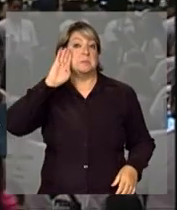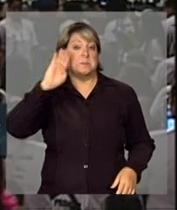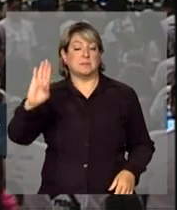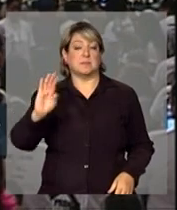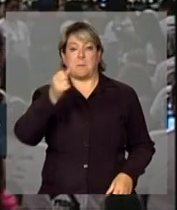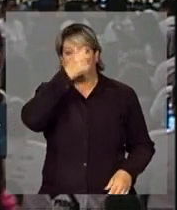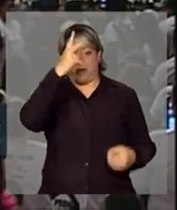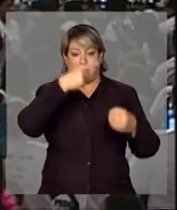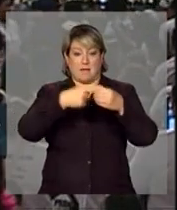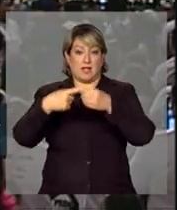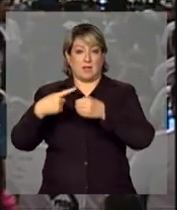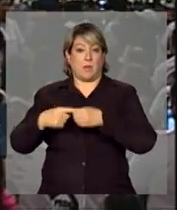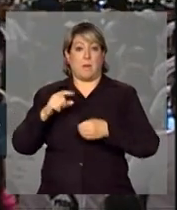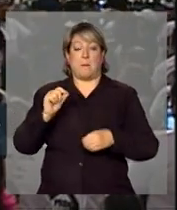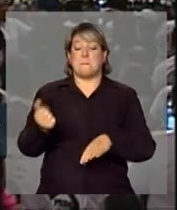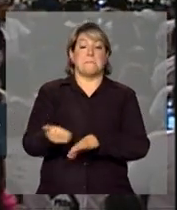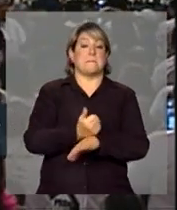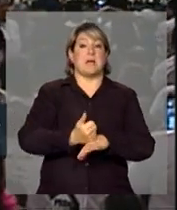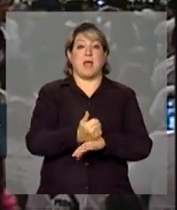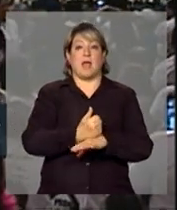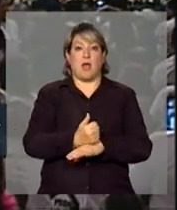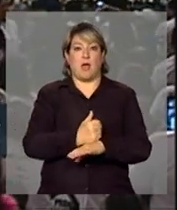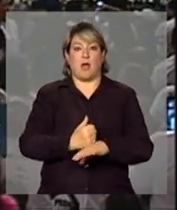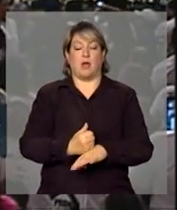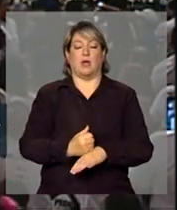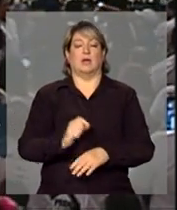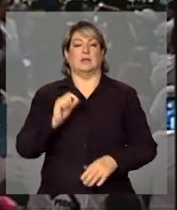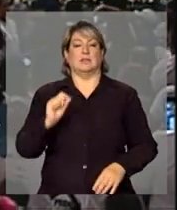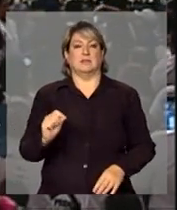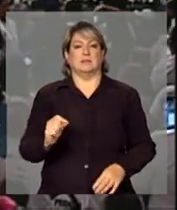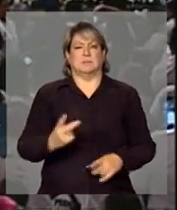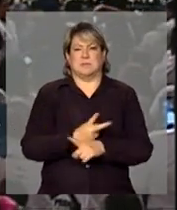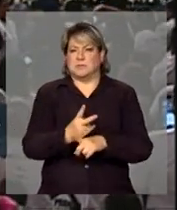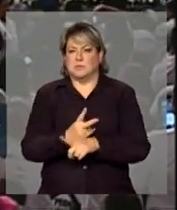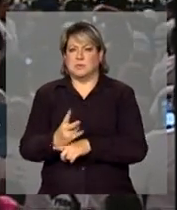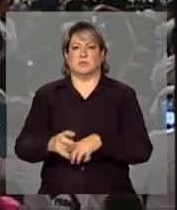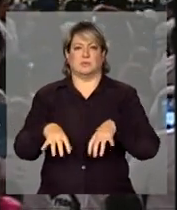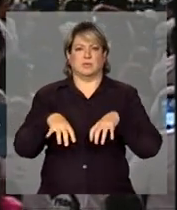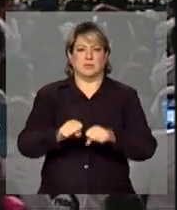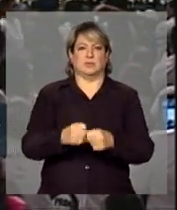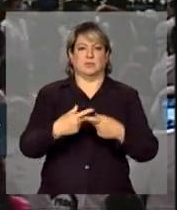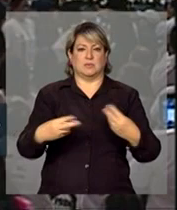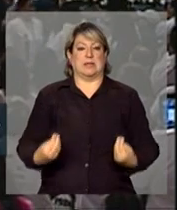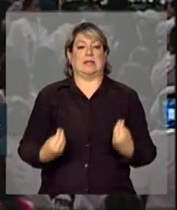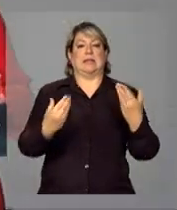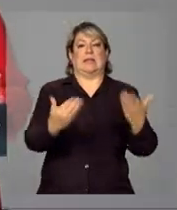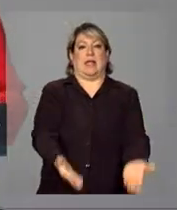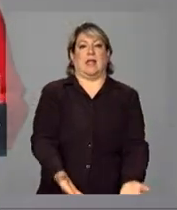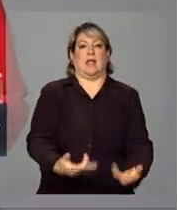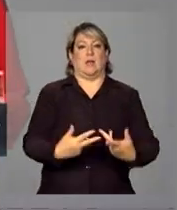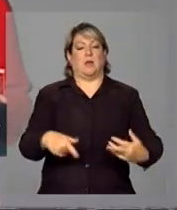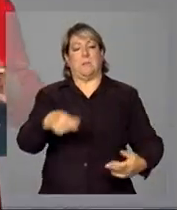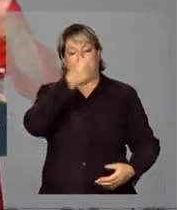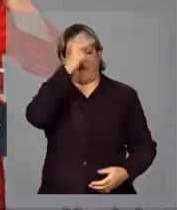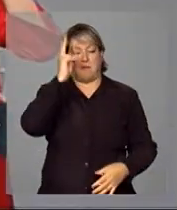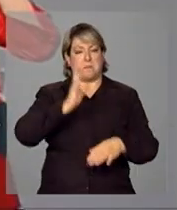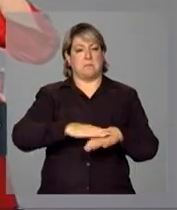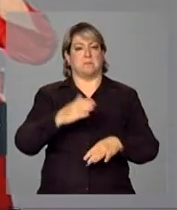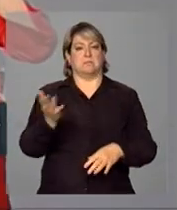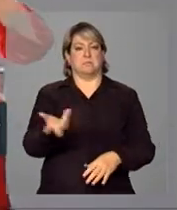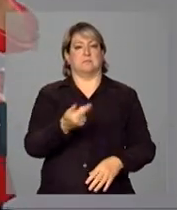as cinco prefeituras melhores colocadas no que se refere a dar condições